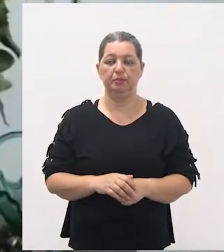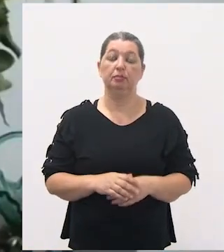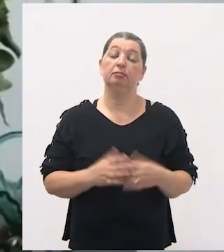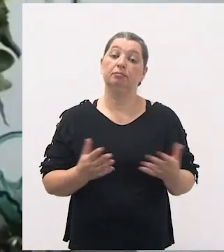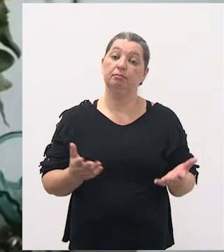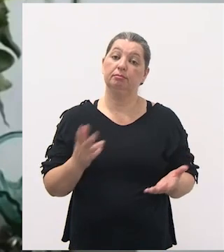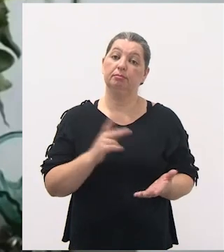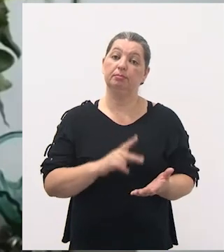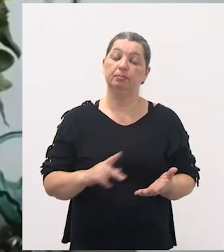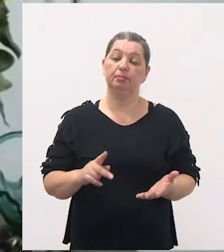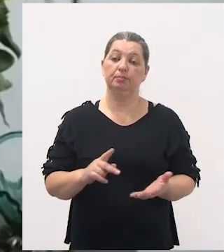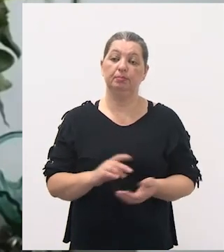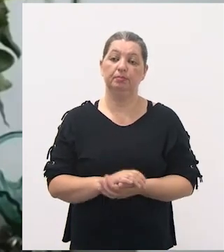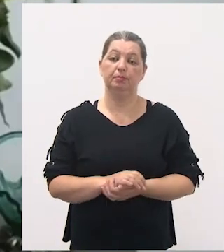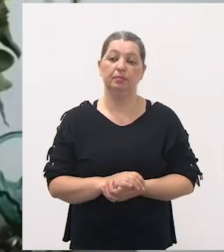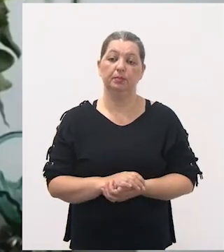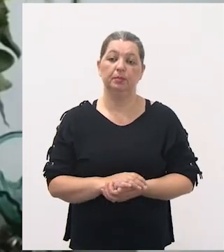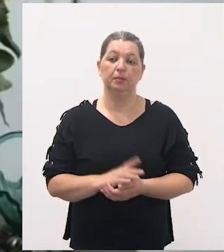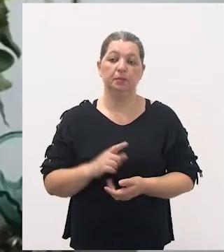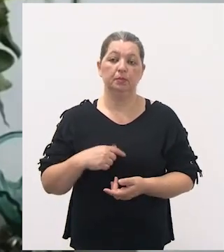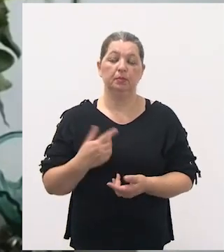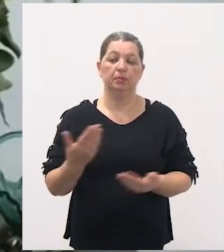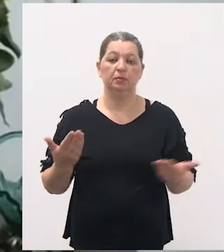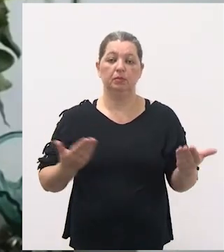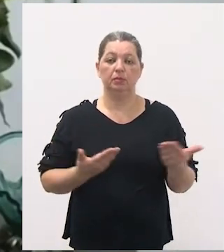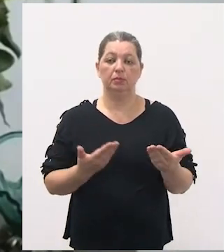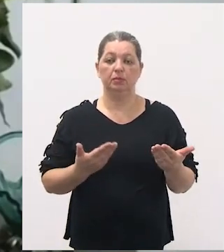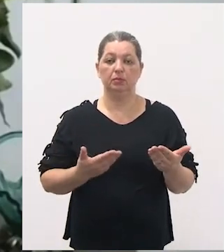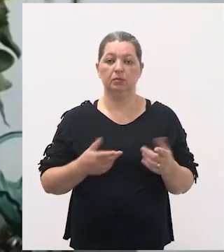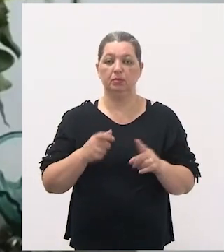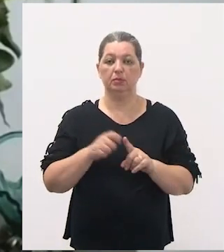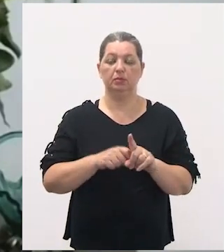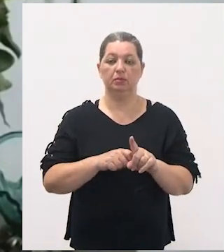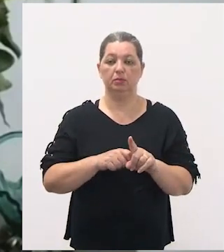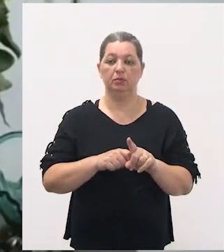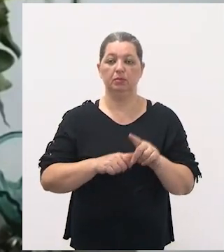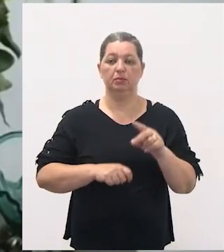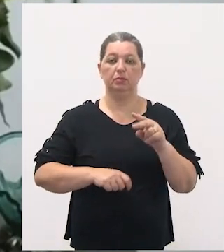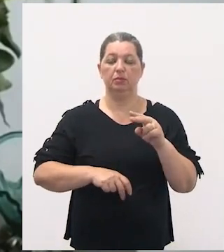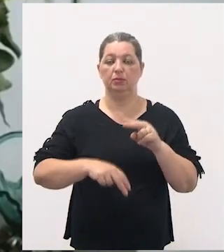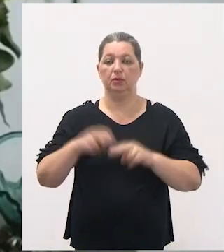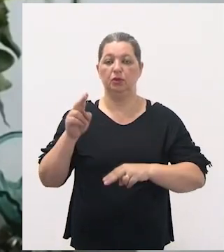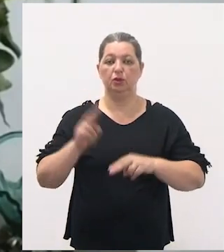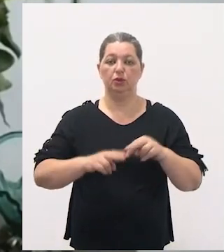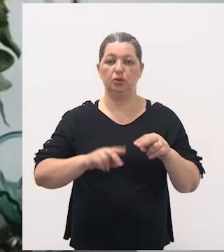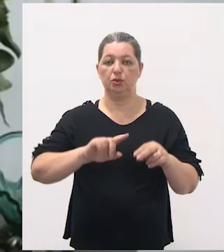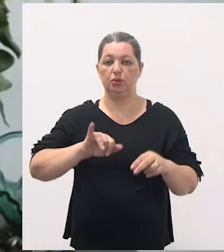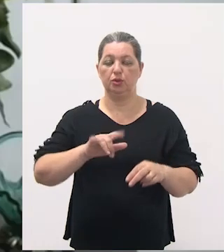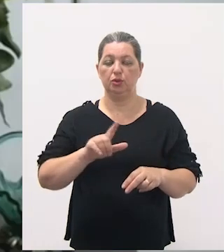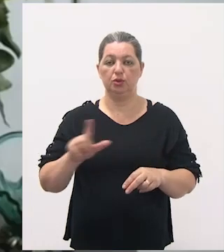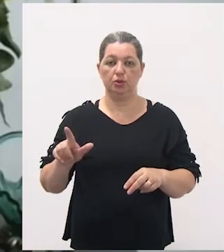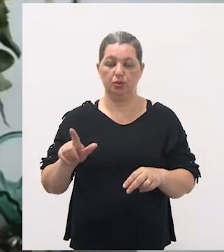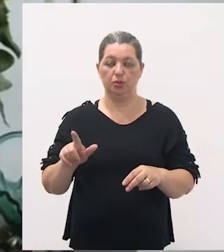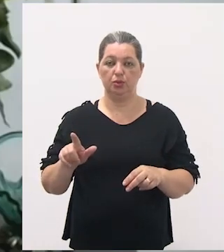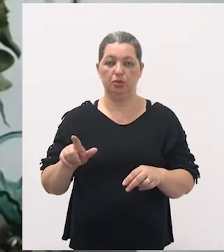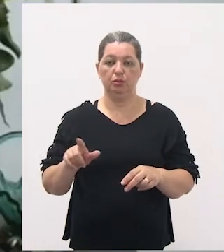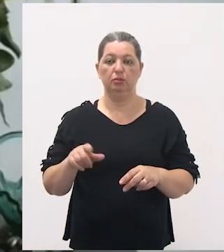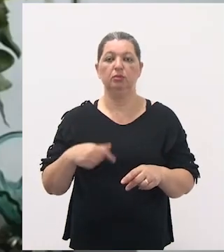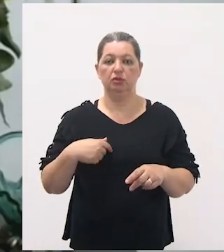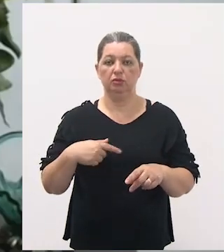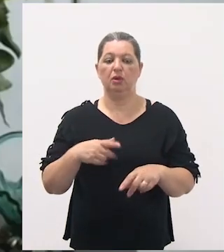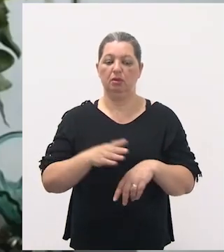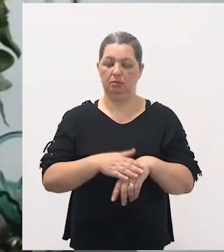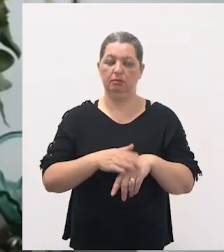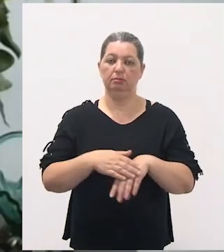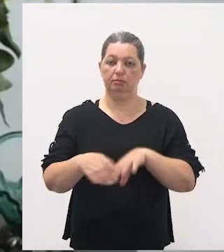Professora, quando foi agora em junho e julho, nós fizemos uma